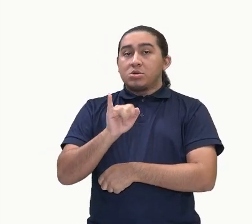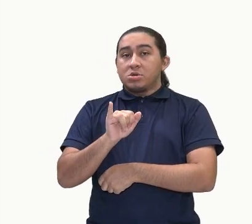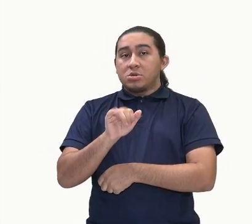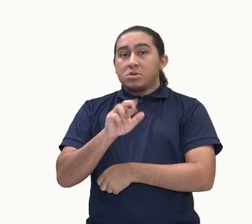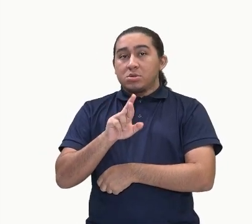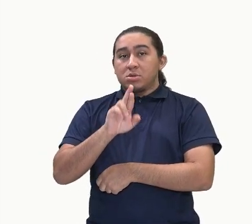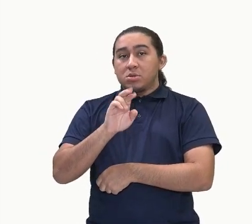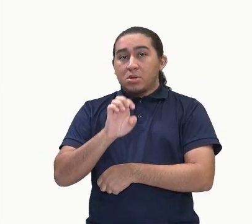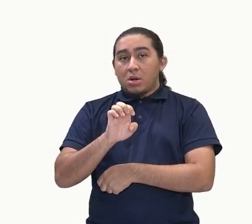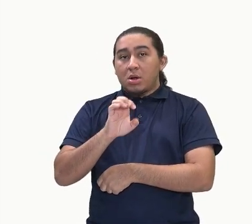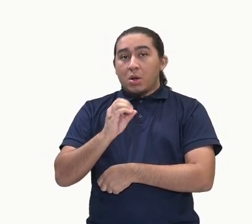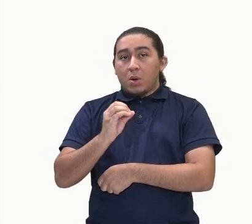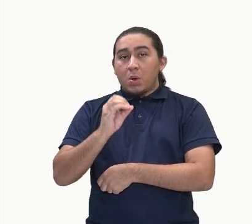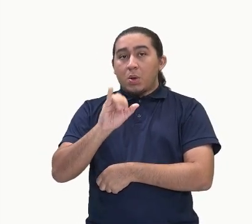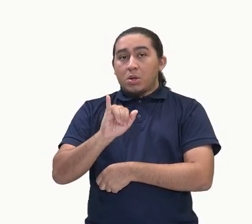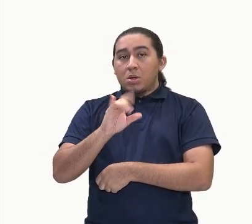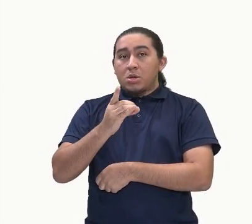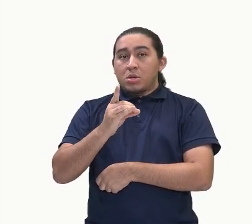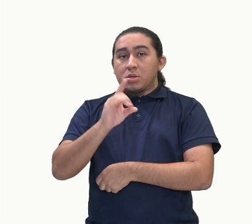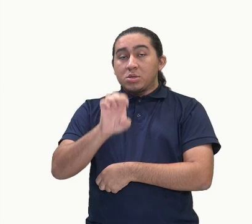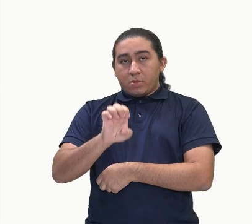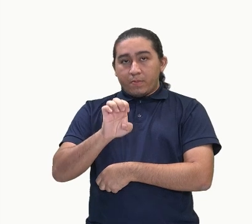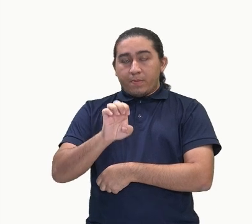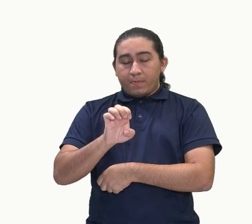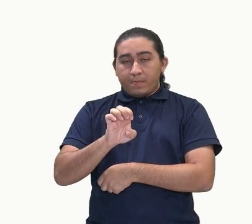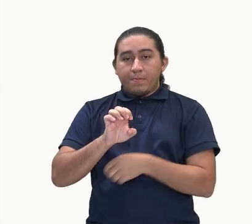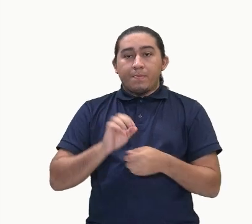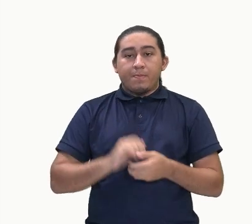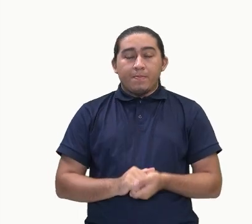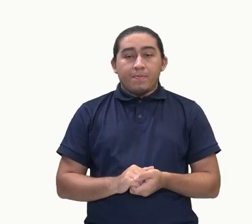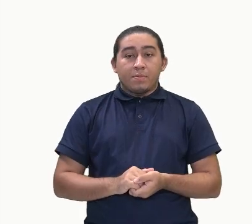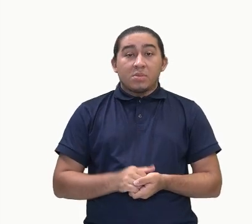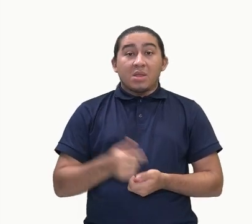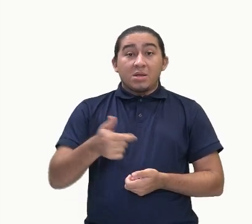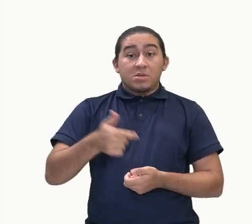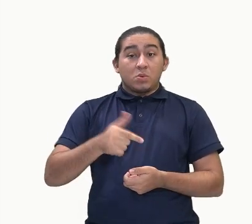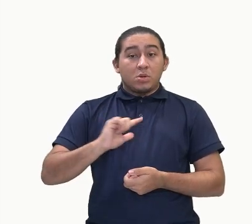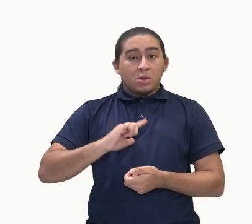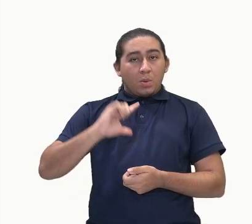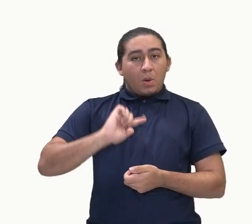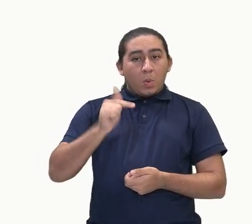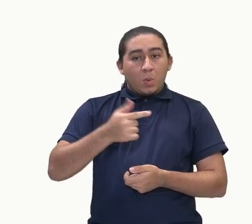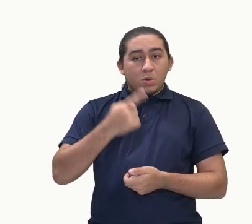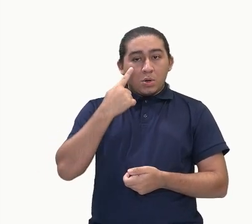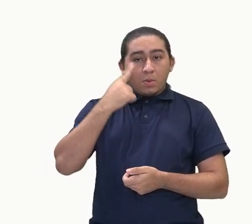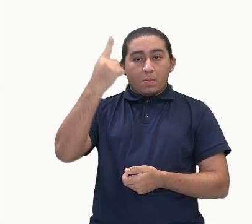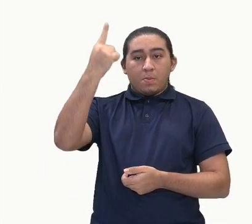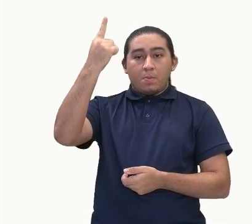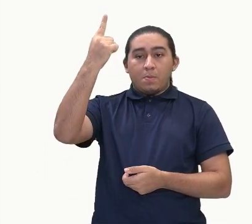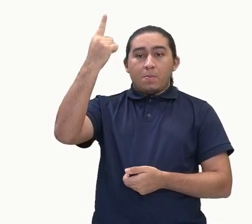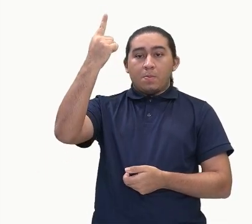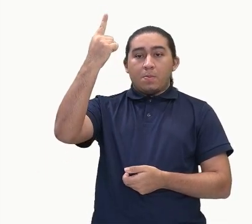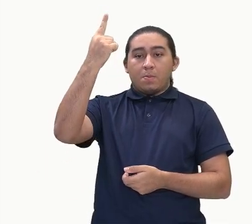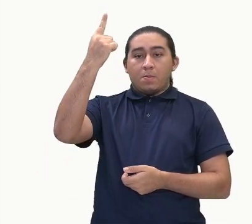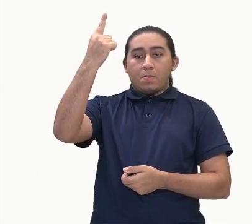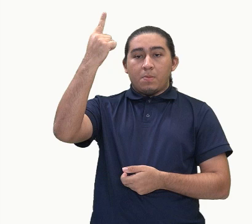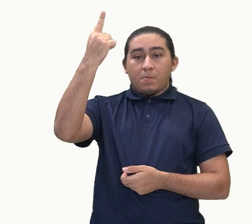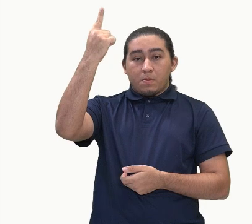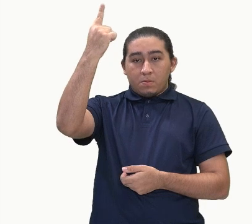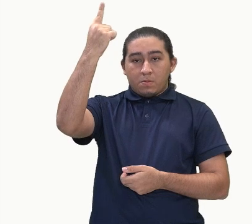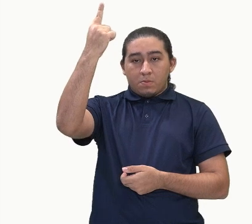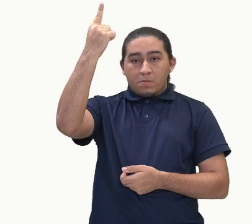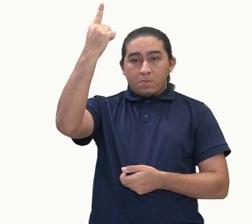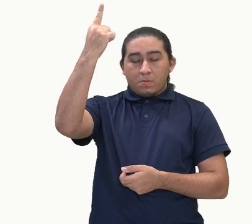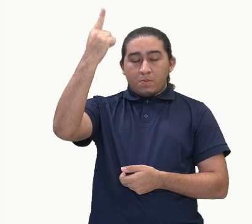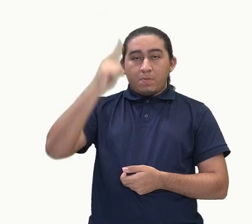gente entender melhor como que funcionam esses ductos, aqui ao lado a gente tem uma outra glândula, que é a glândula exócrina. No caso da